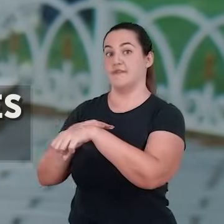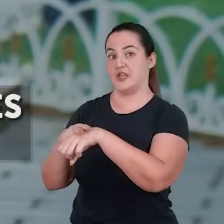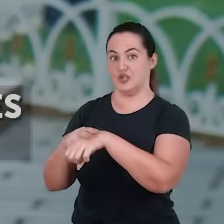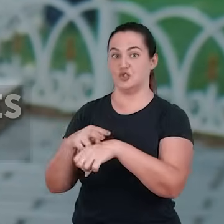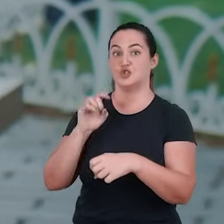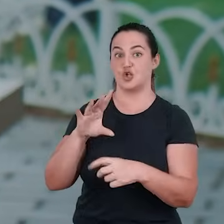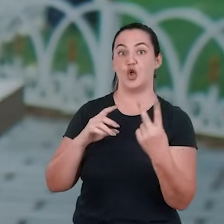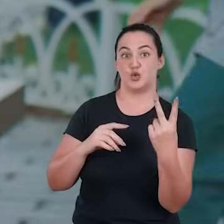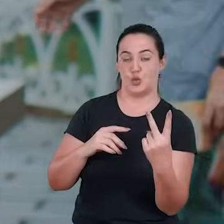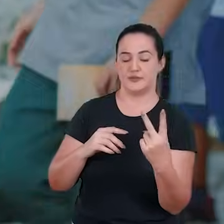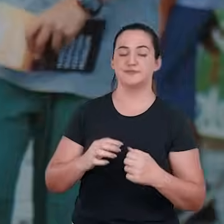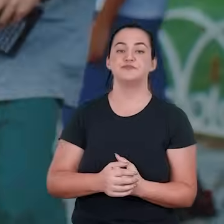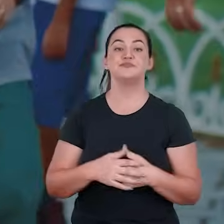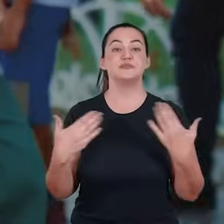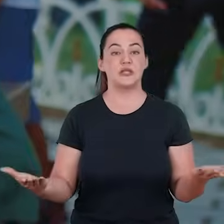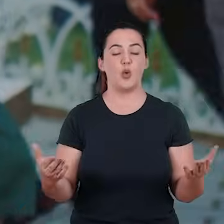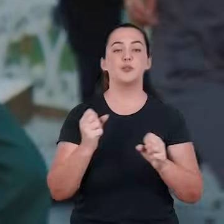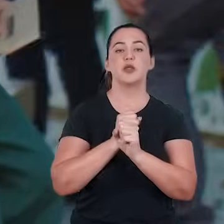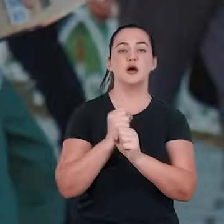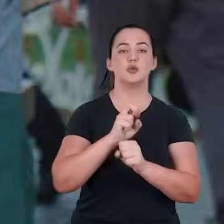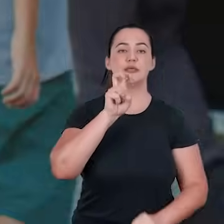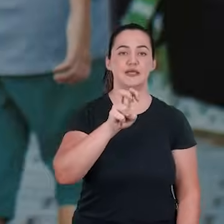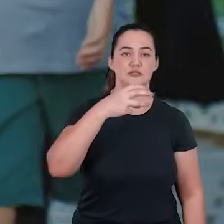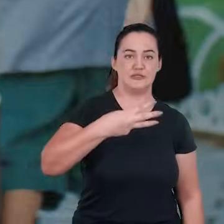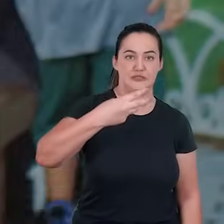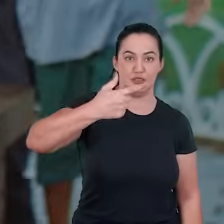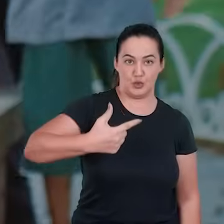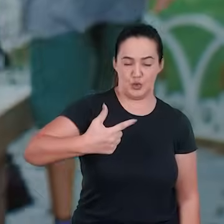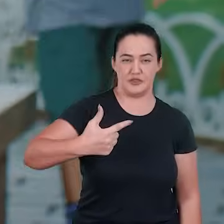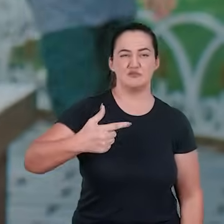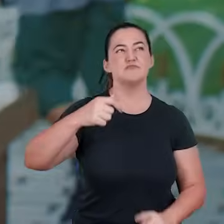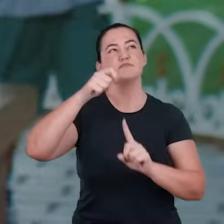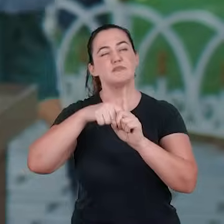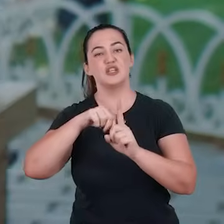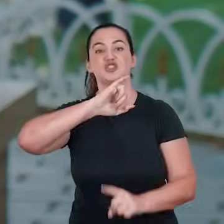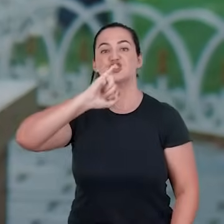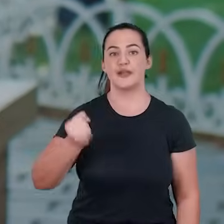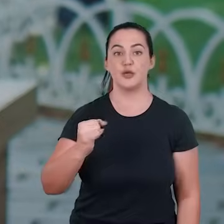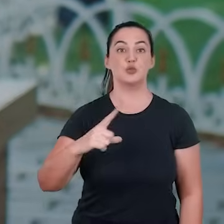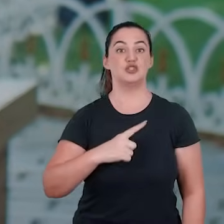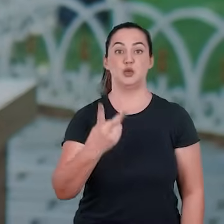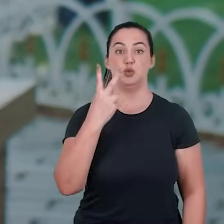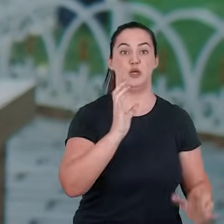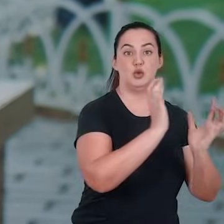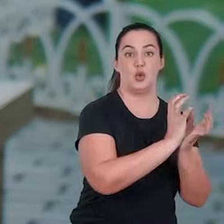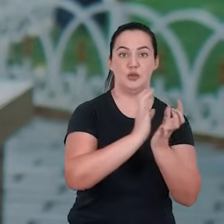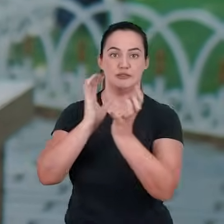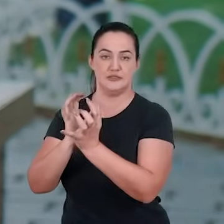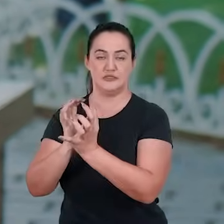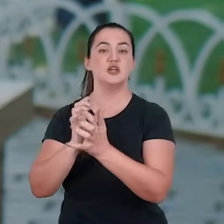falei com vocês, em janeiro de 532 de nossa era, havia 2 grandes torcidas dividindo a